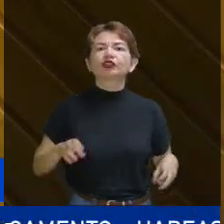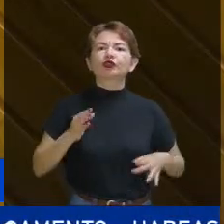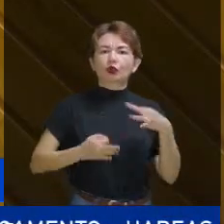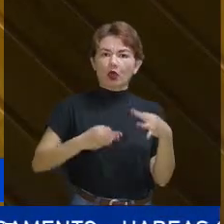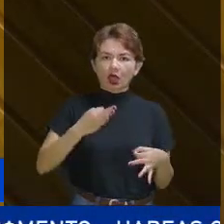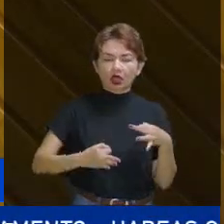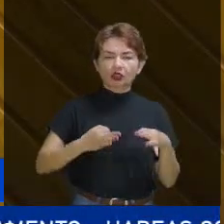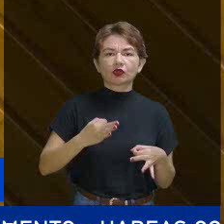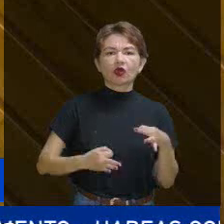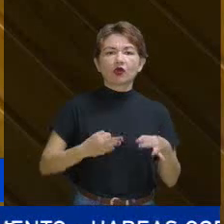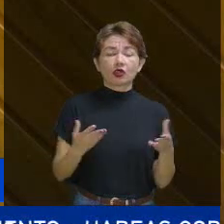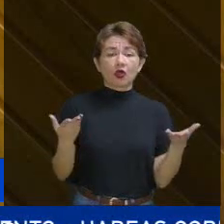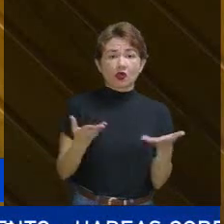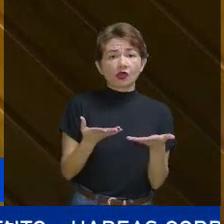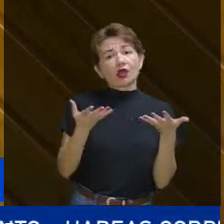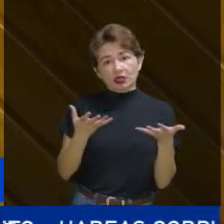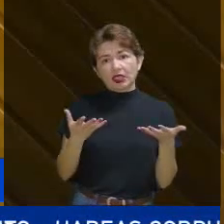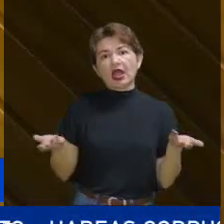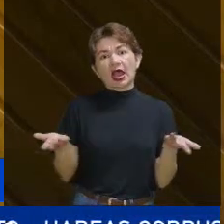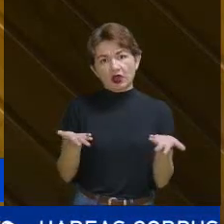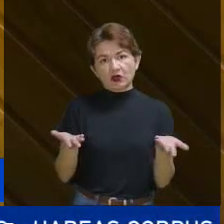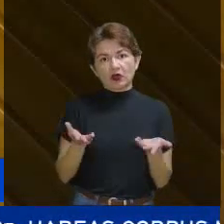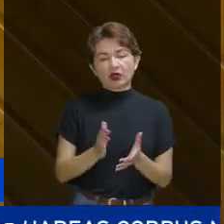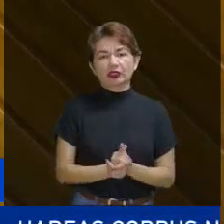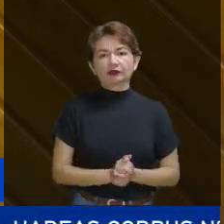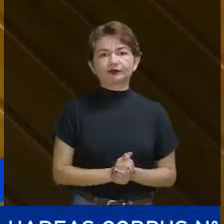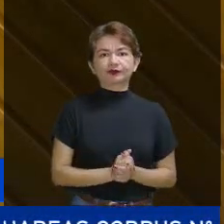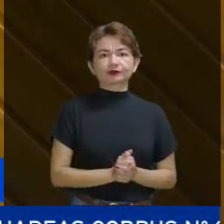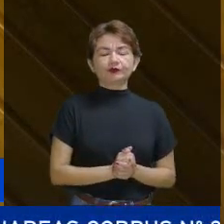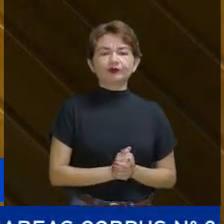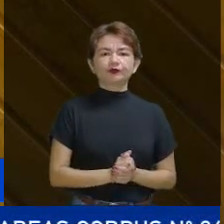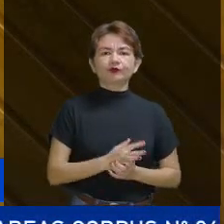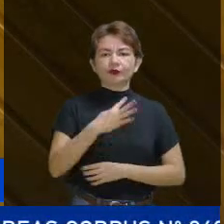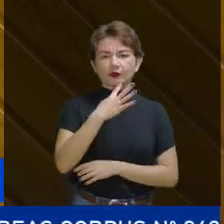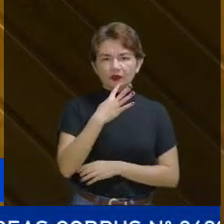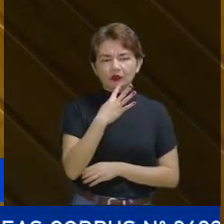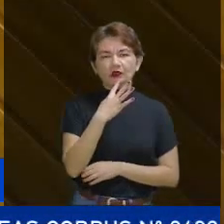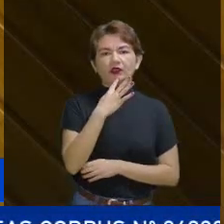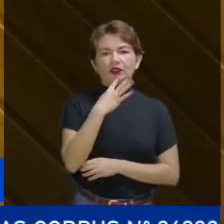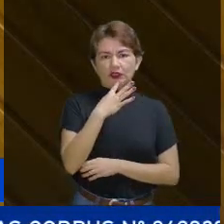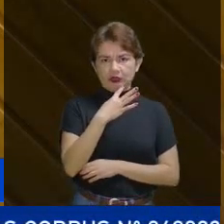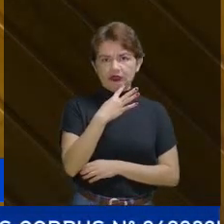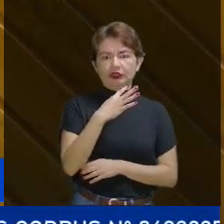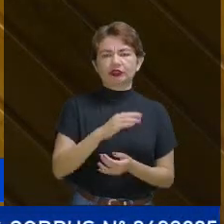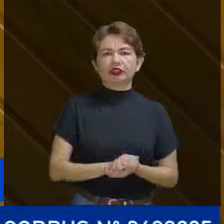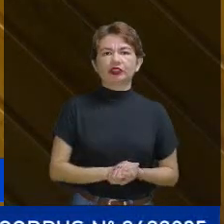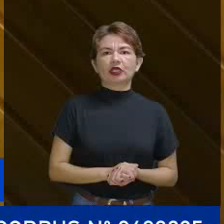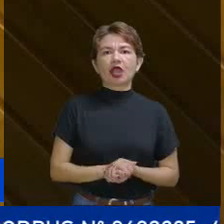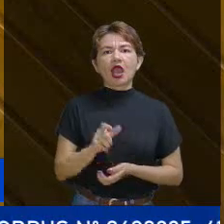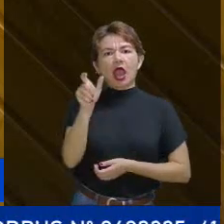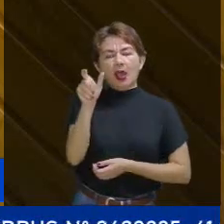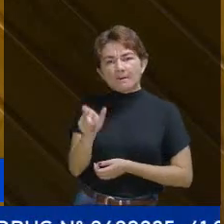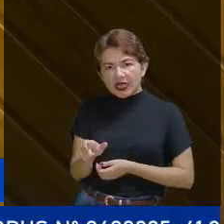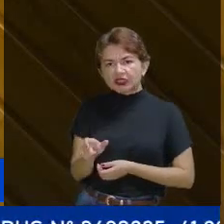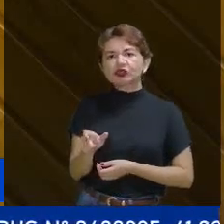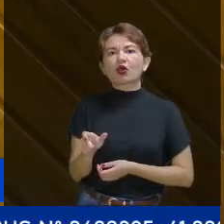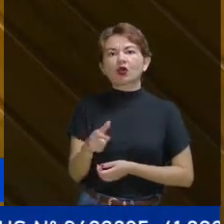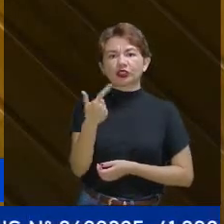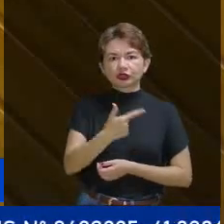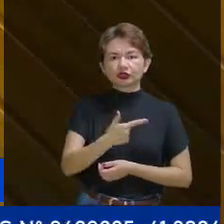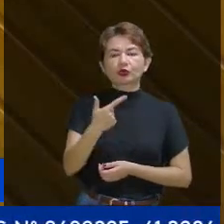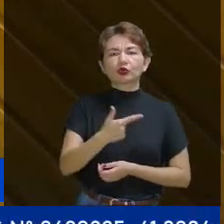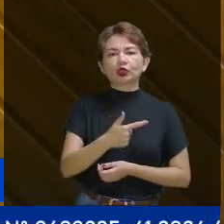julgadores, o que se requer nesse momento é que seja reconhecida a incompetência da segunda